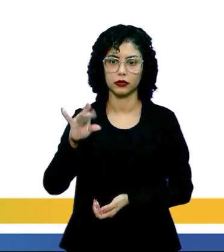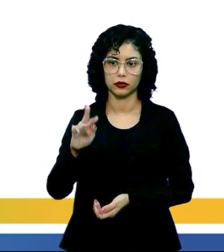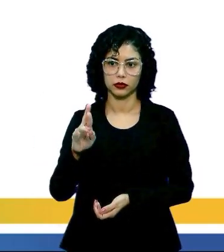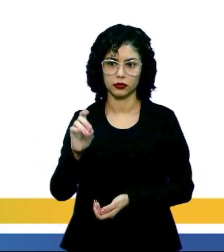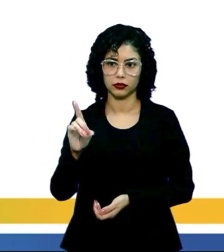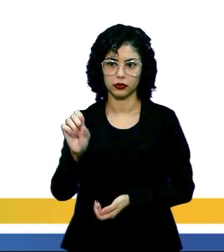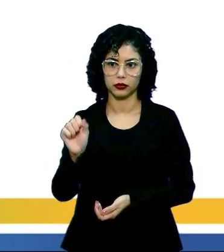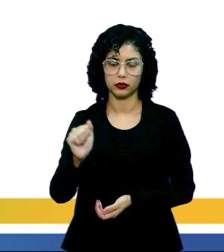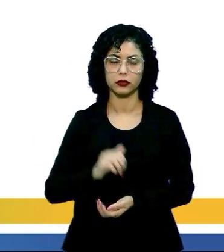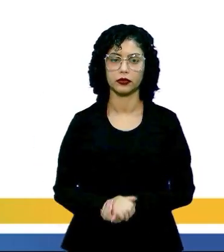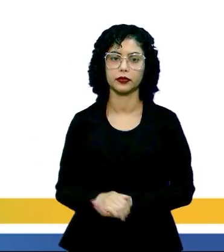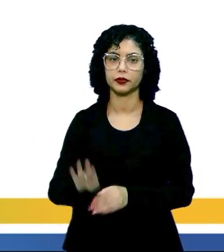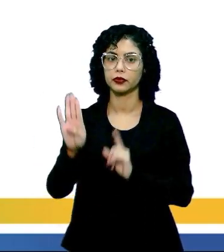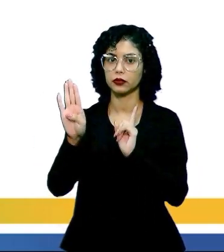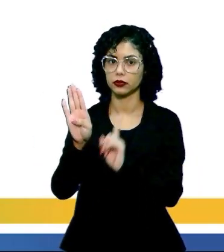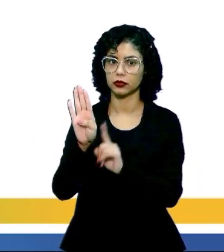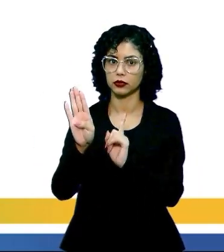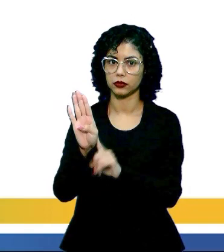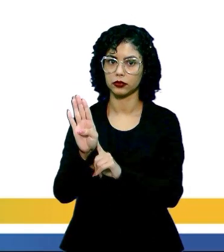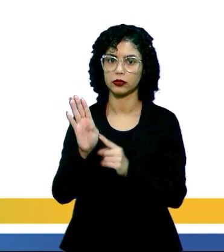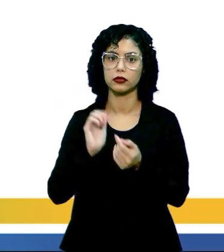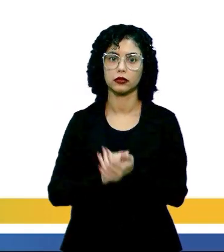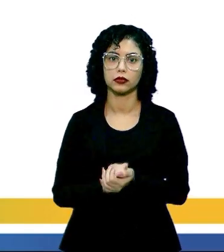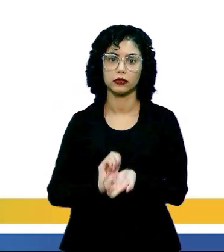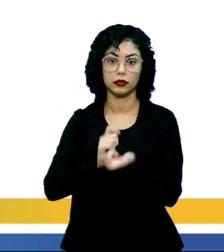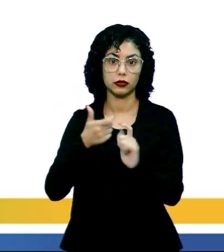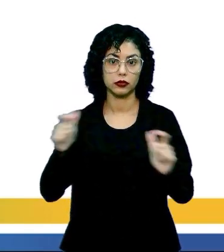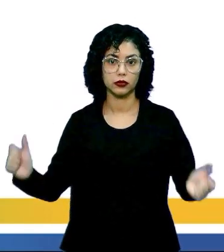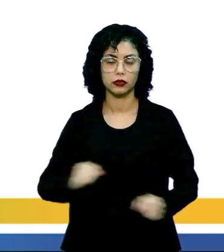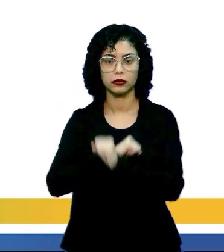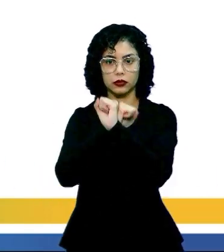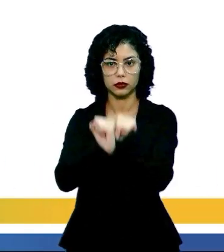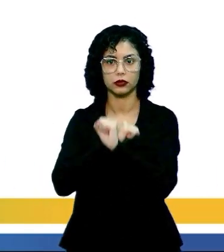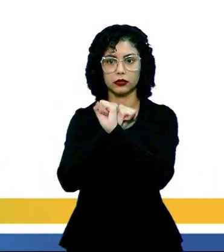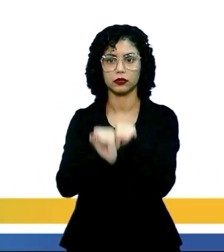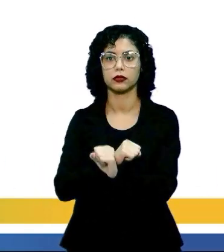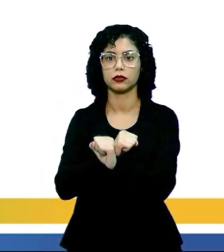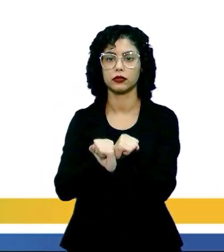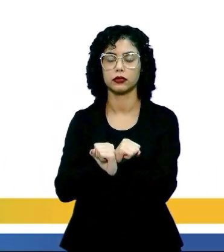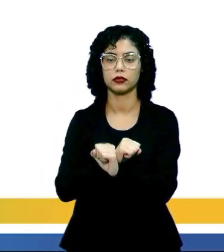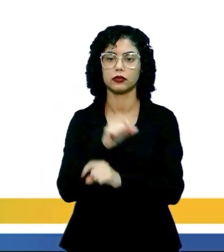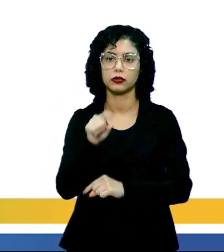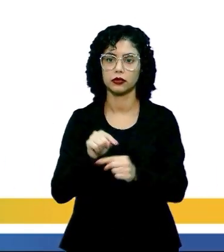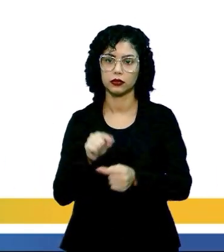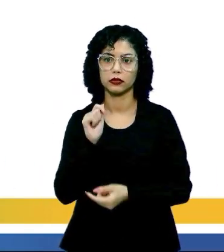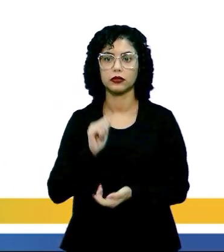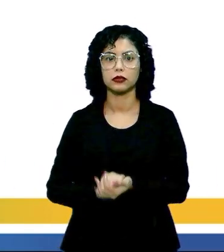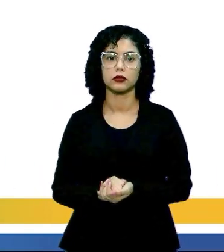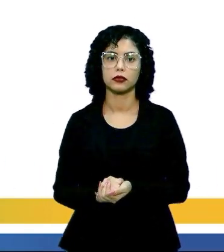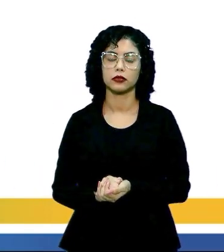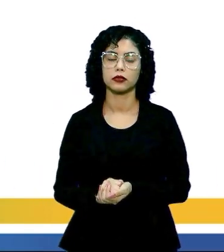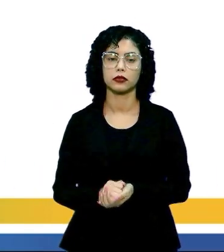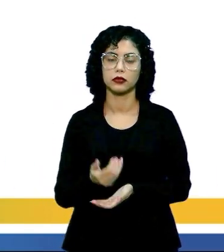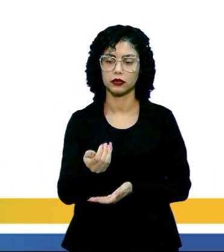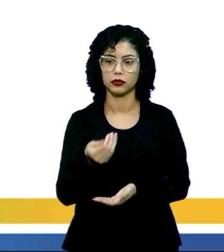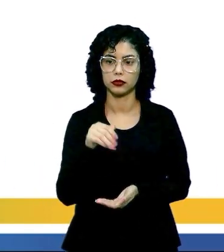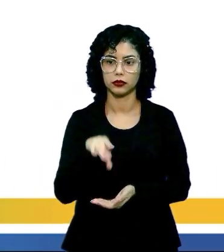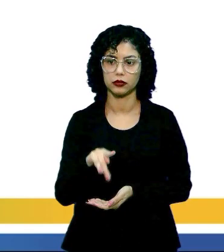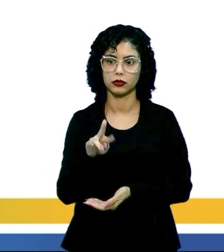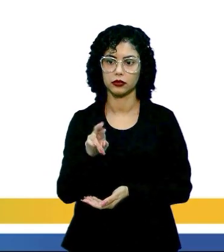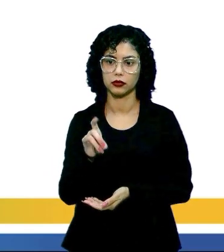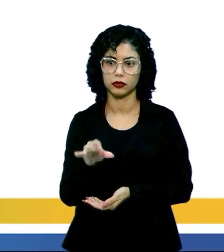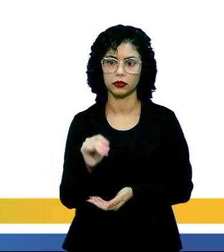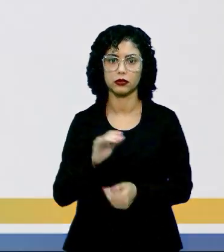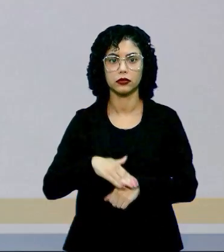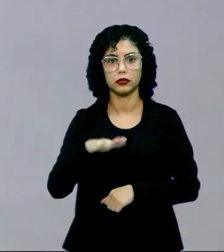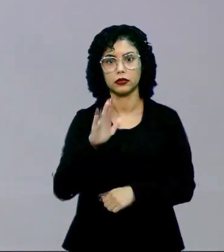seus magistrados. Letra B. A extensão de escravidão por dívidas para os patrícios em débito. Essa